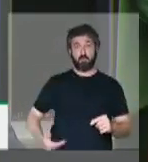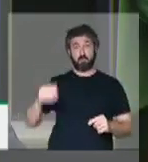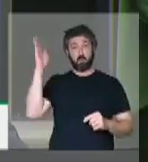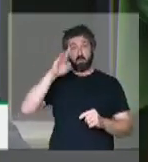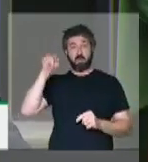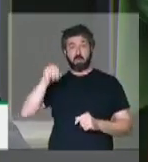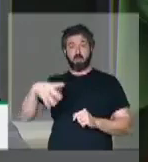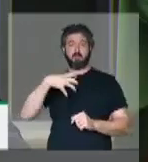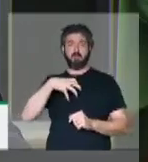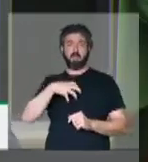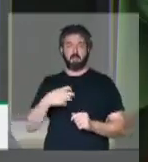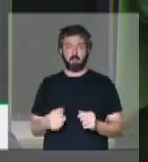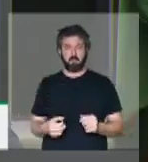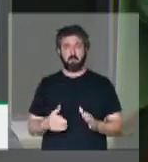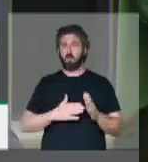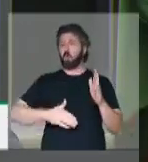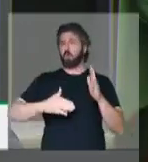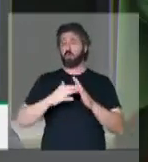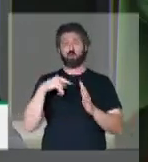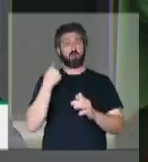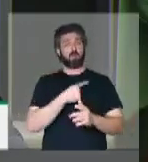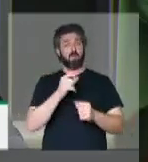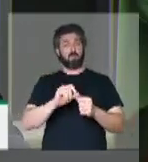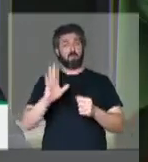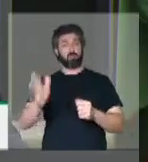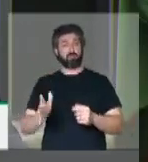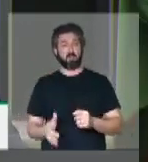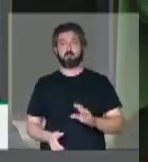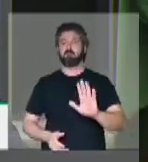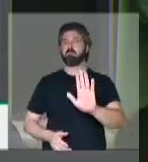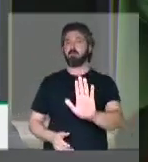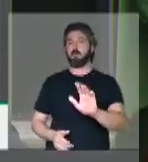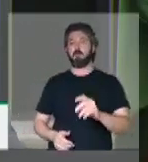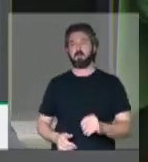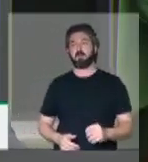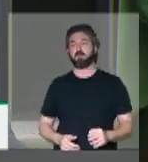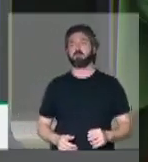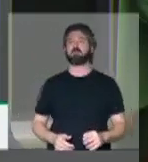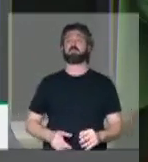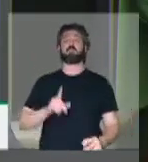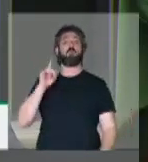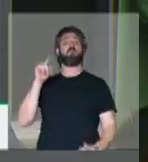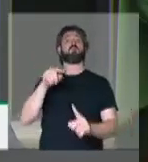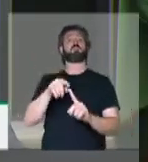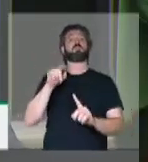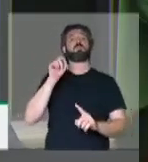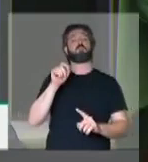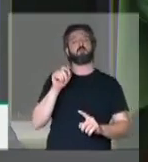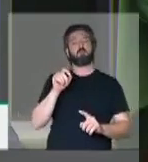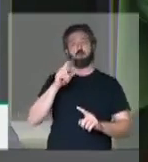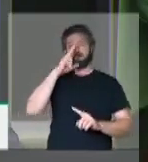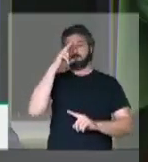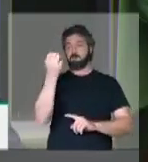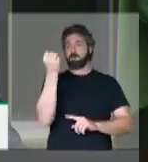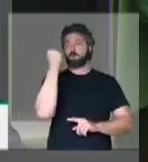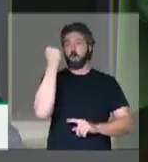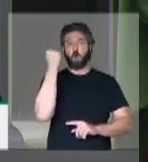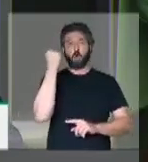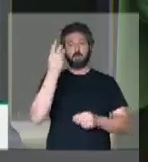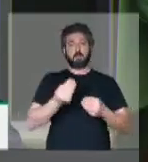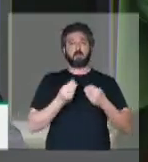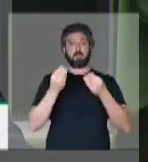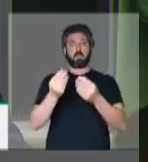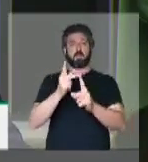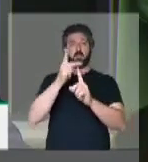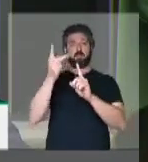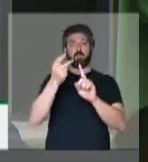do país. Tudo isso nós fizemos, mas sempre com o intuito de fortalecer